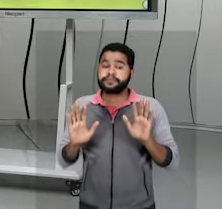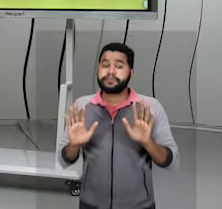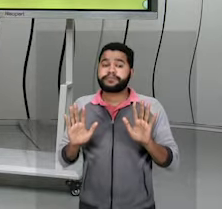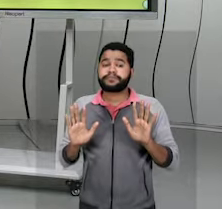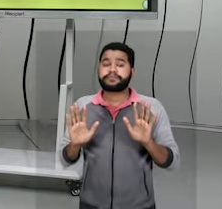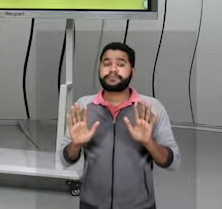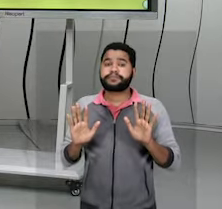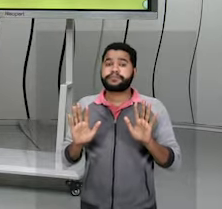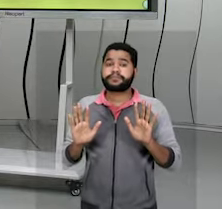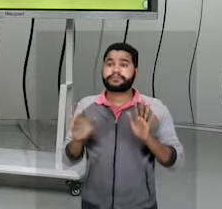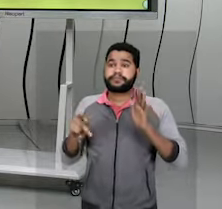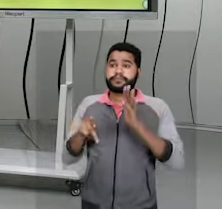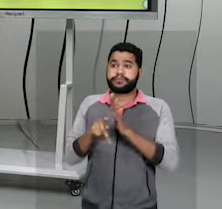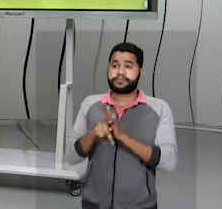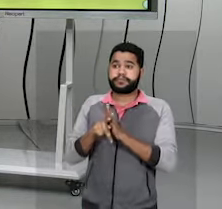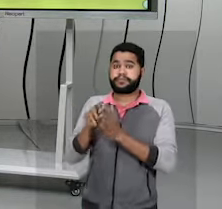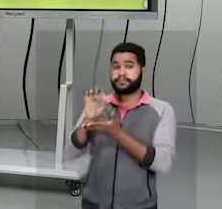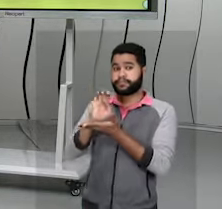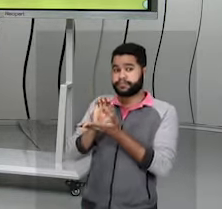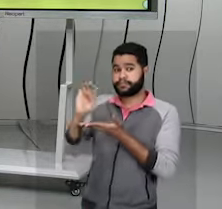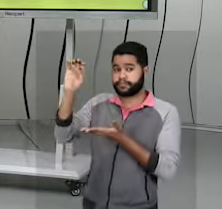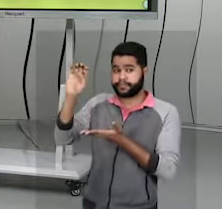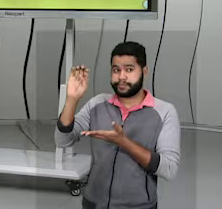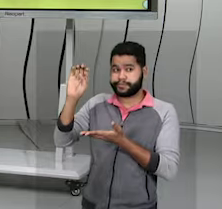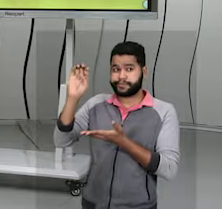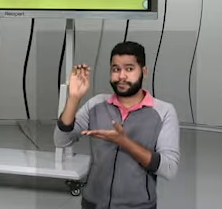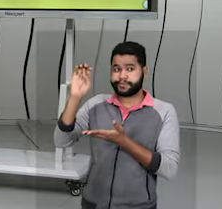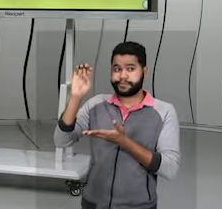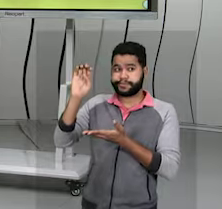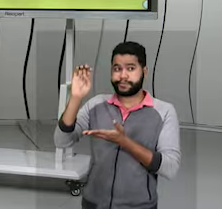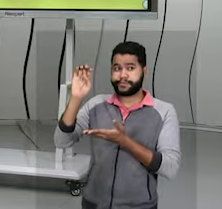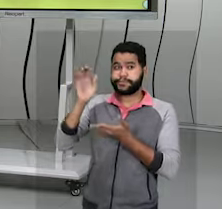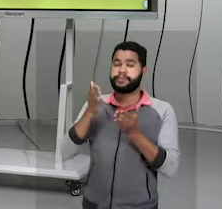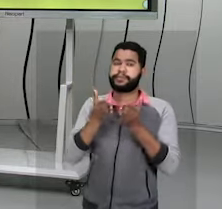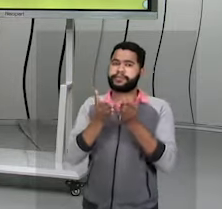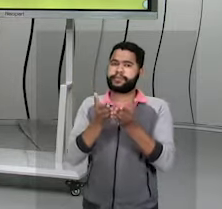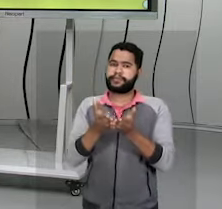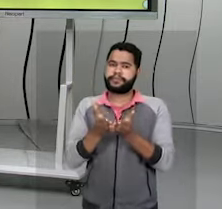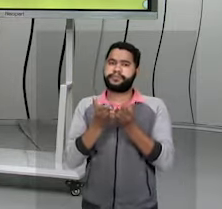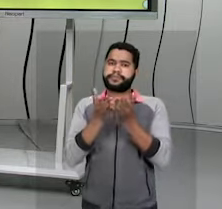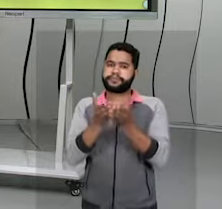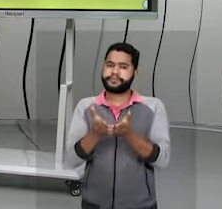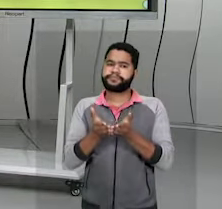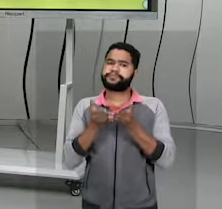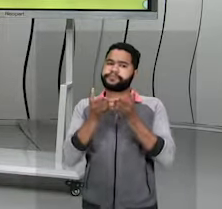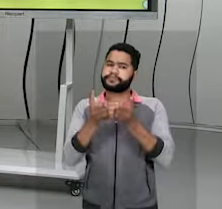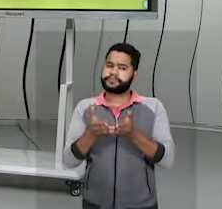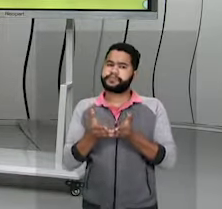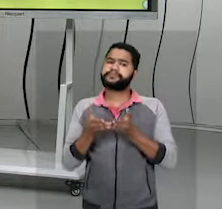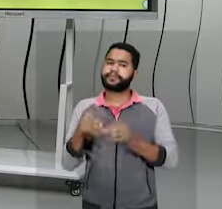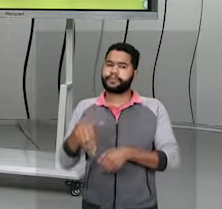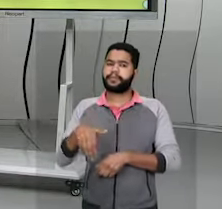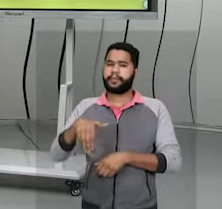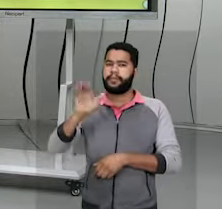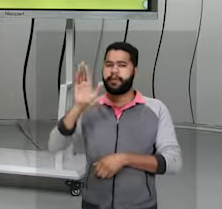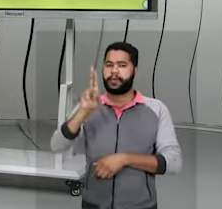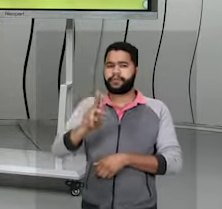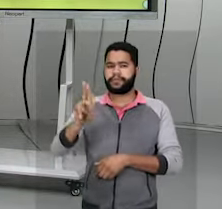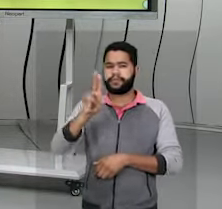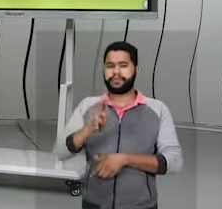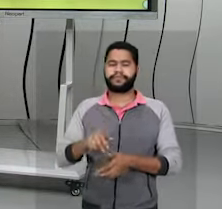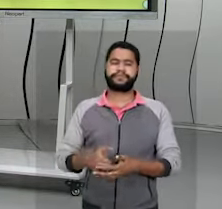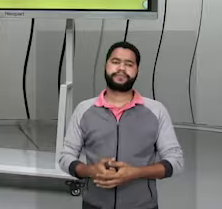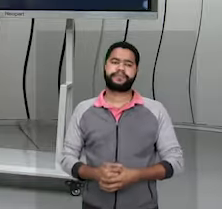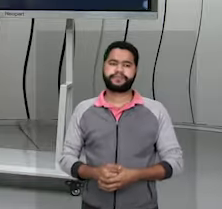para a exportação o transporte Marítimo nos navios é mais comum